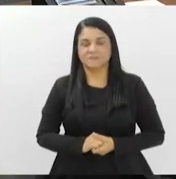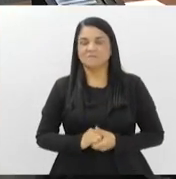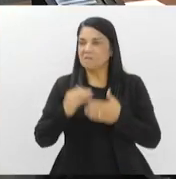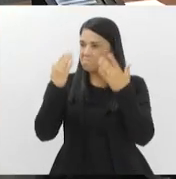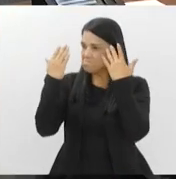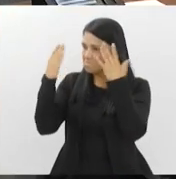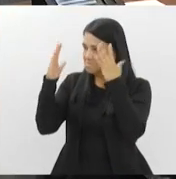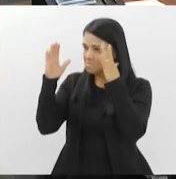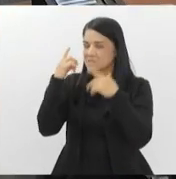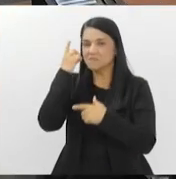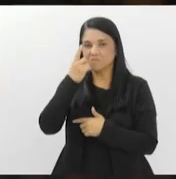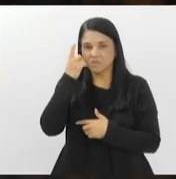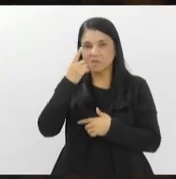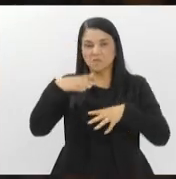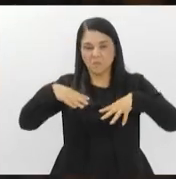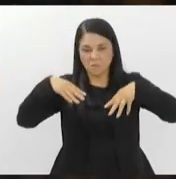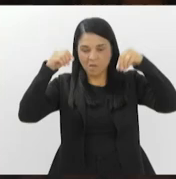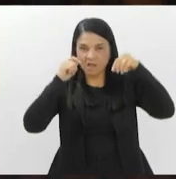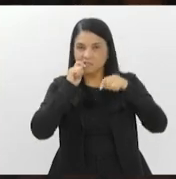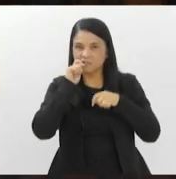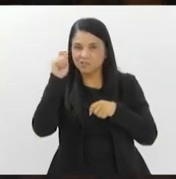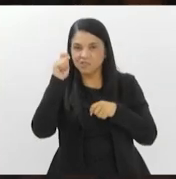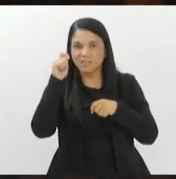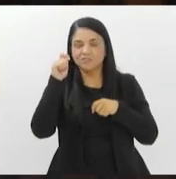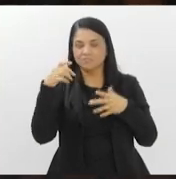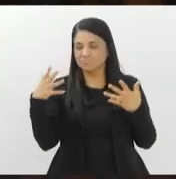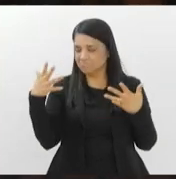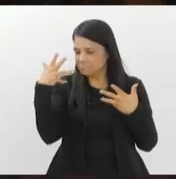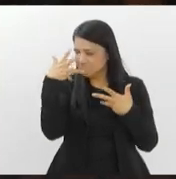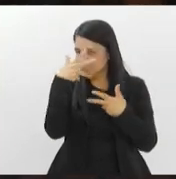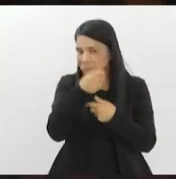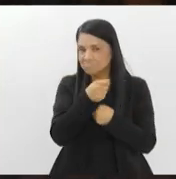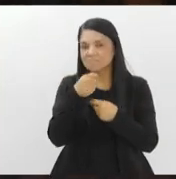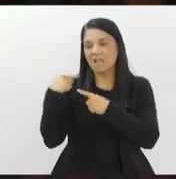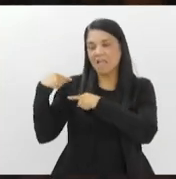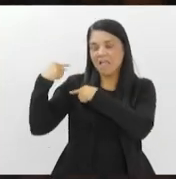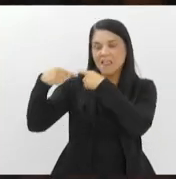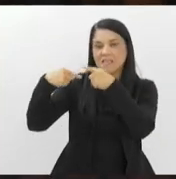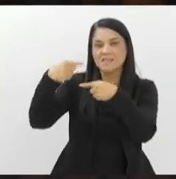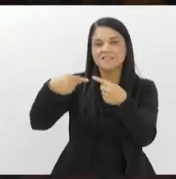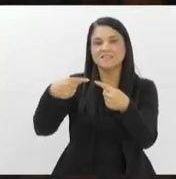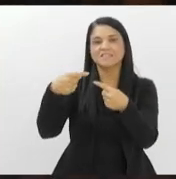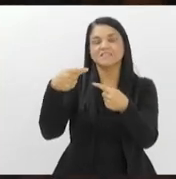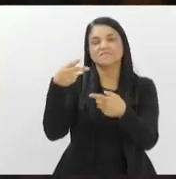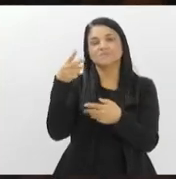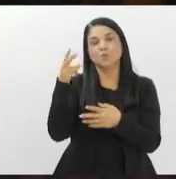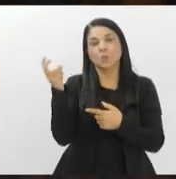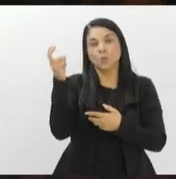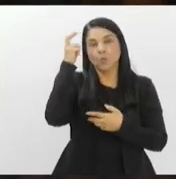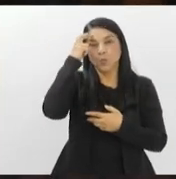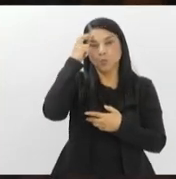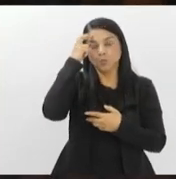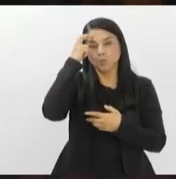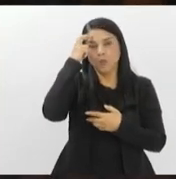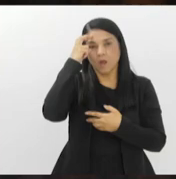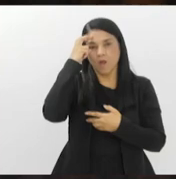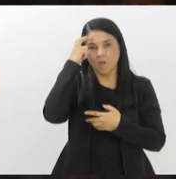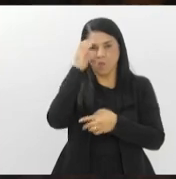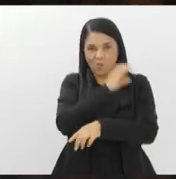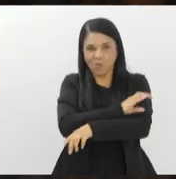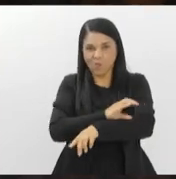Parabéns, deputado. E o Palácio Tiradentes é a nossa belíssima herança cultural histórica. É o